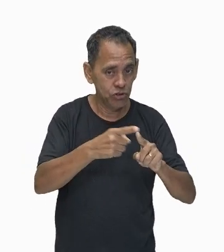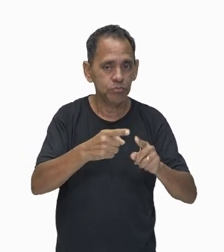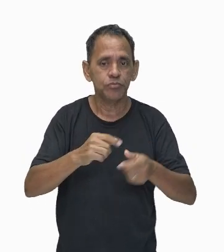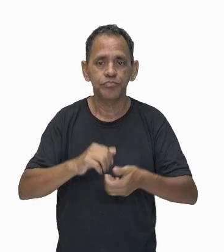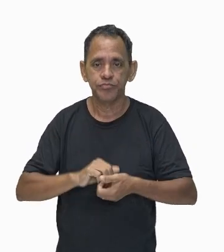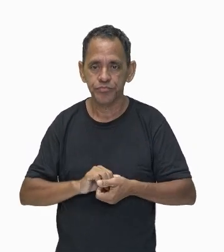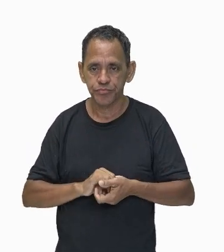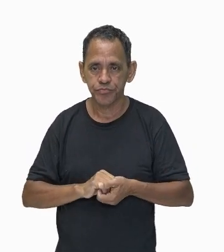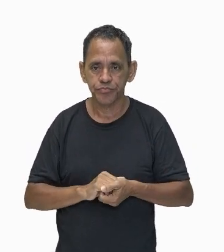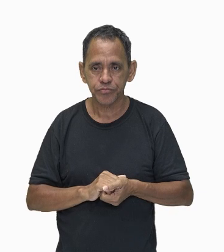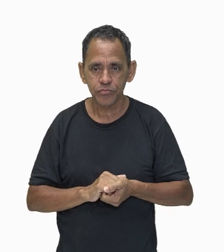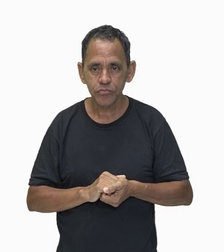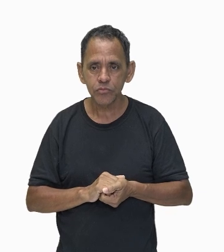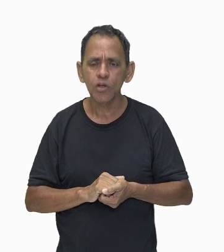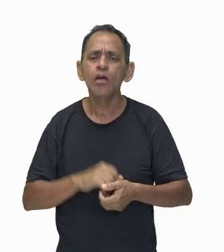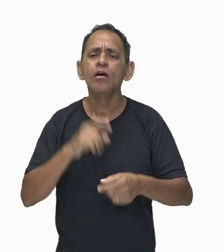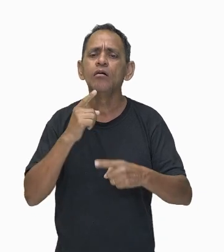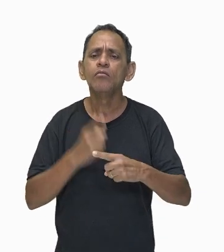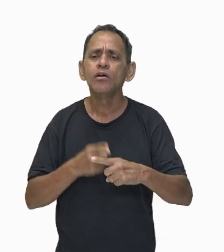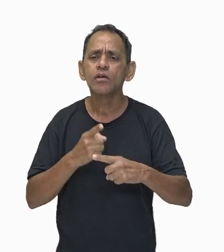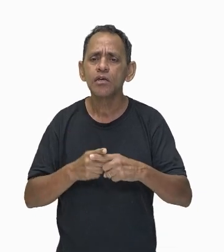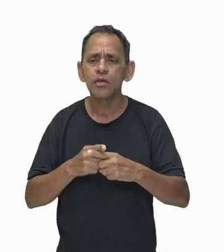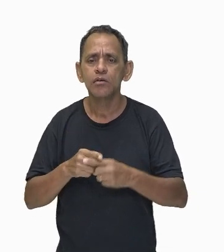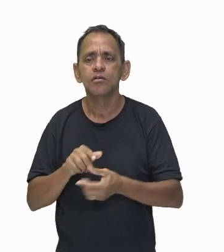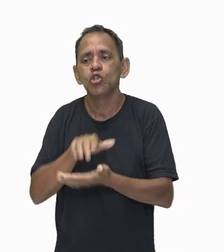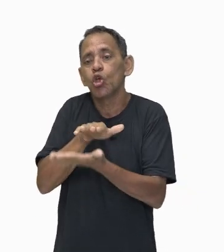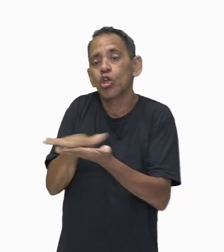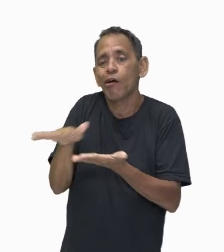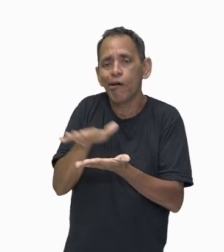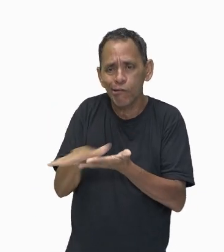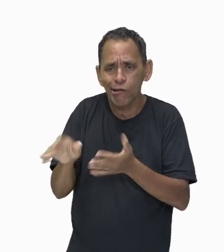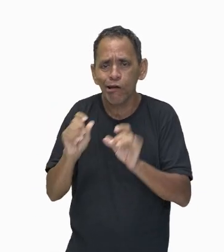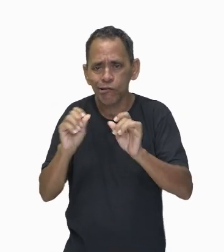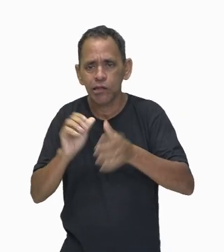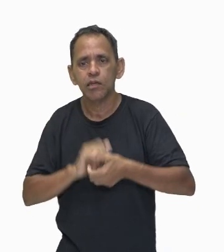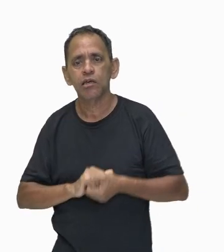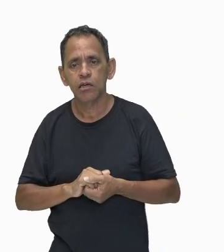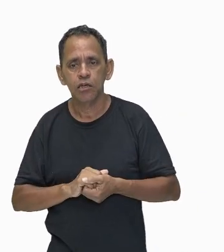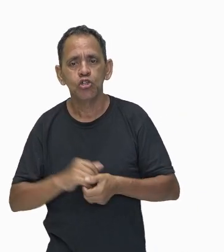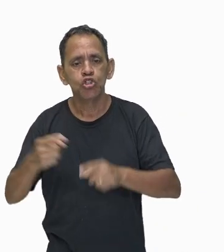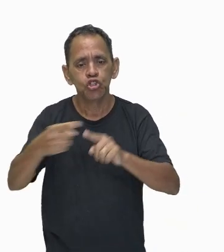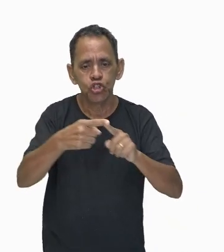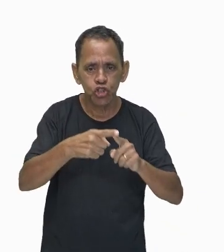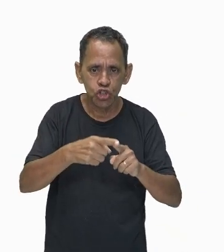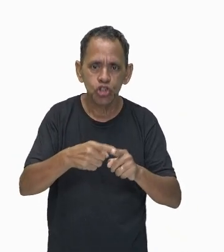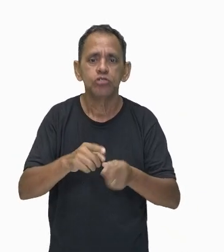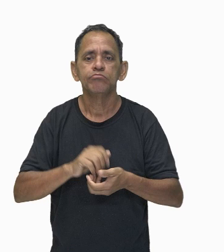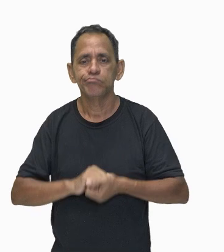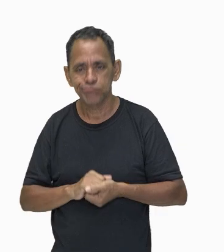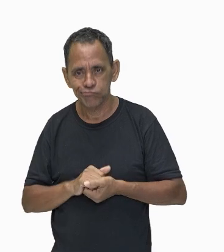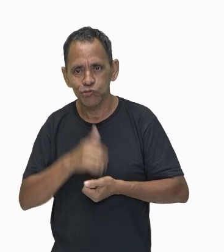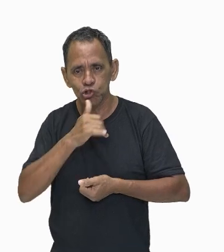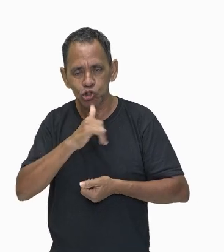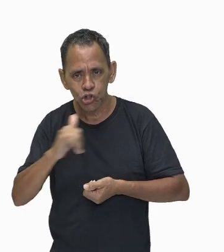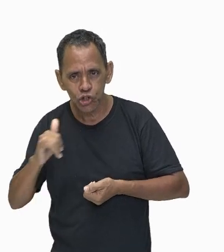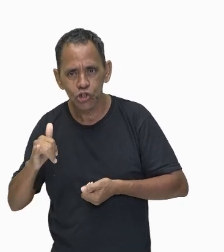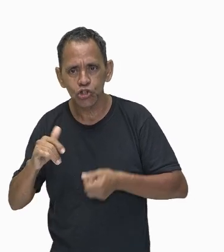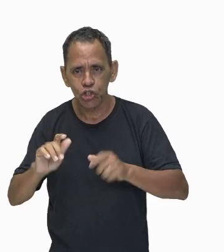energia, porque nós gastamos energia para realizar trabalho. Então, pessoal, o trabalho